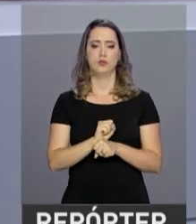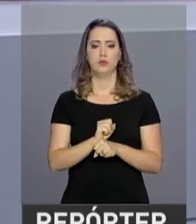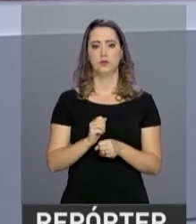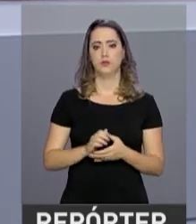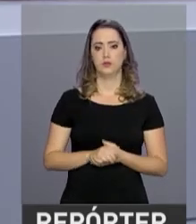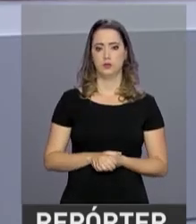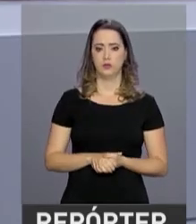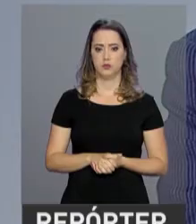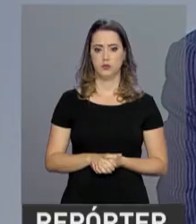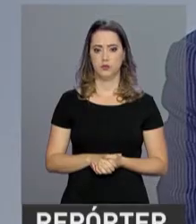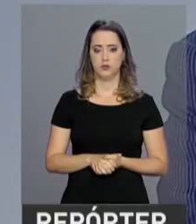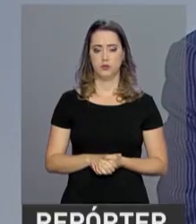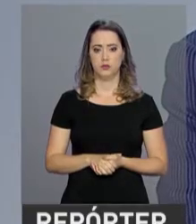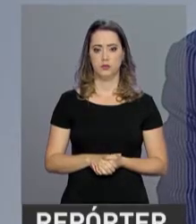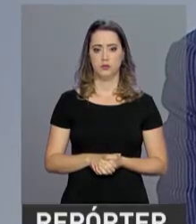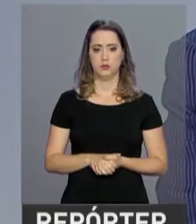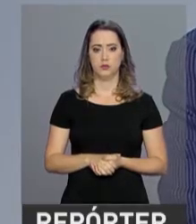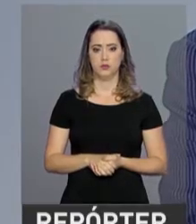paradas